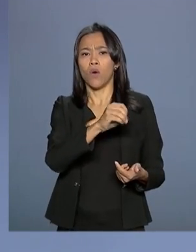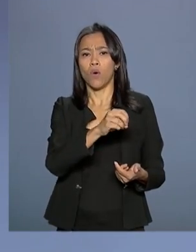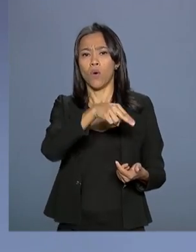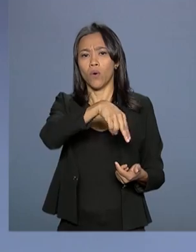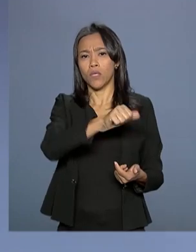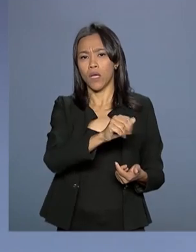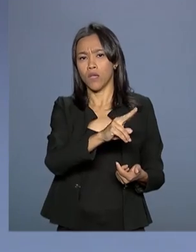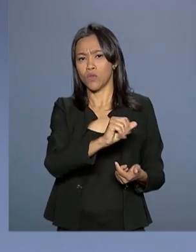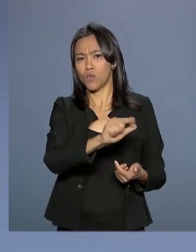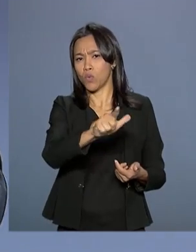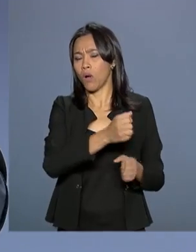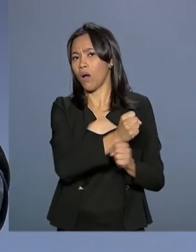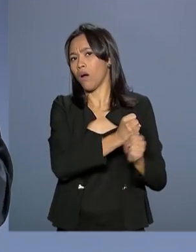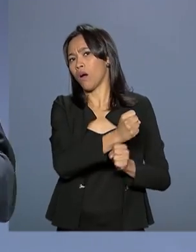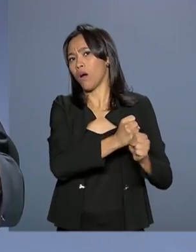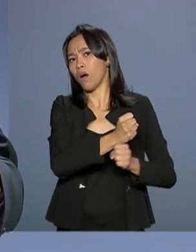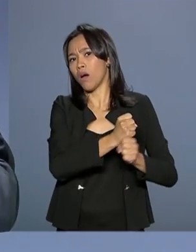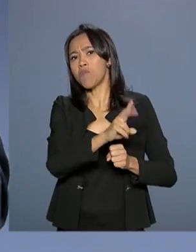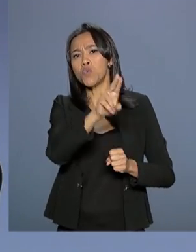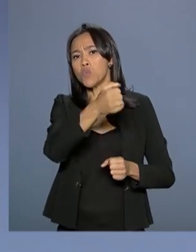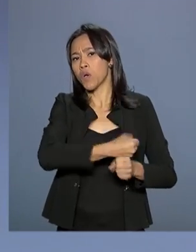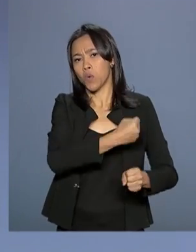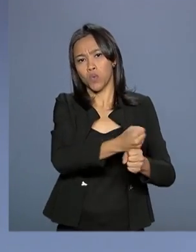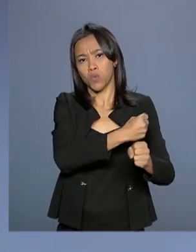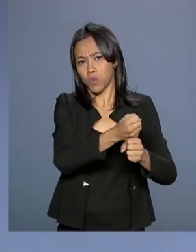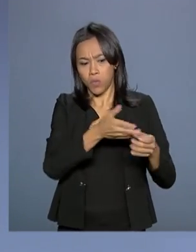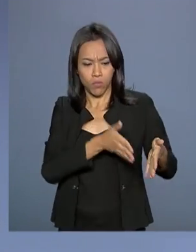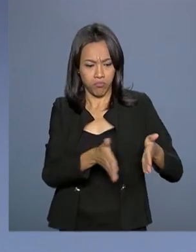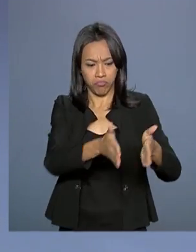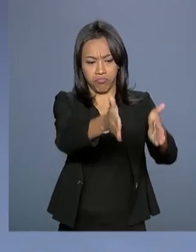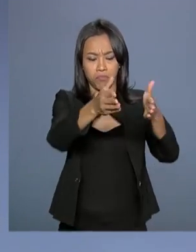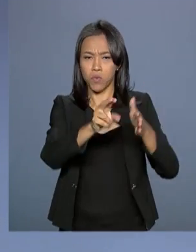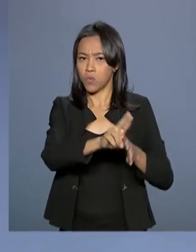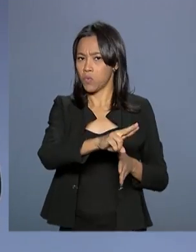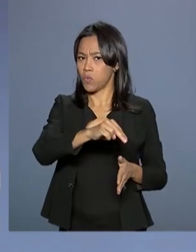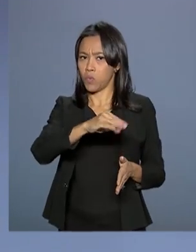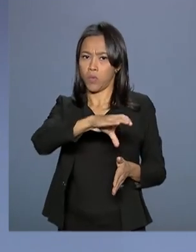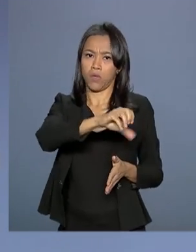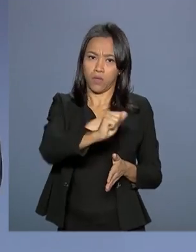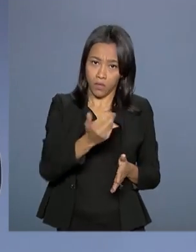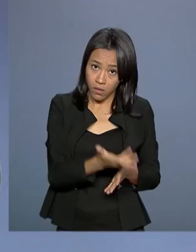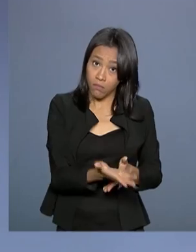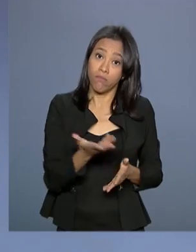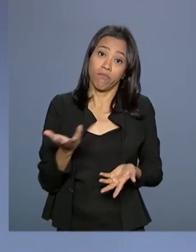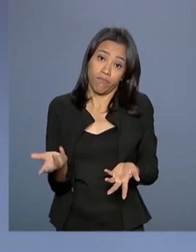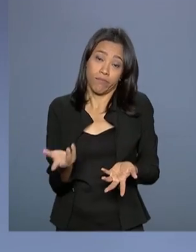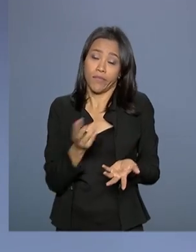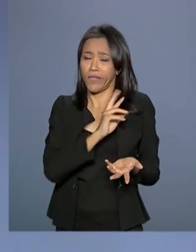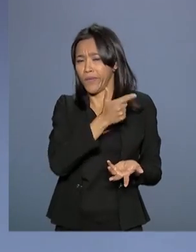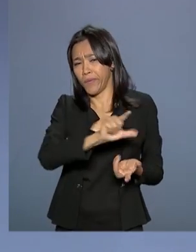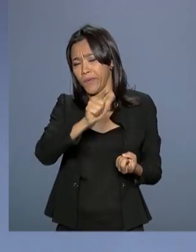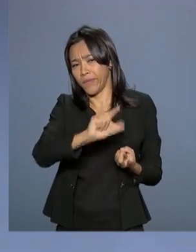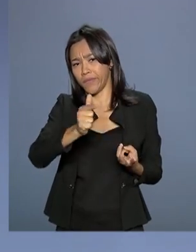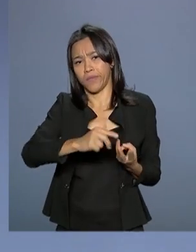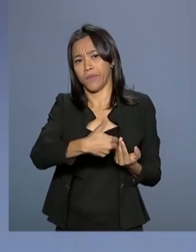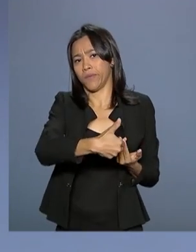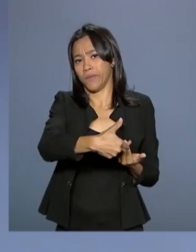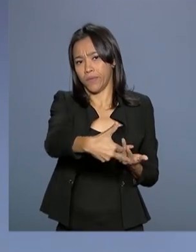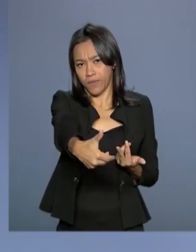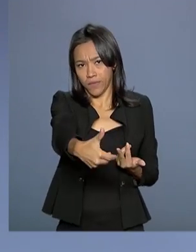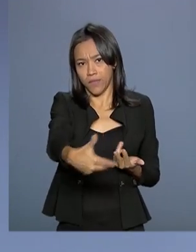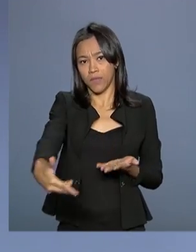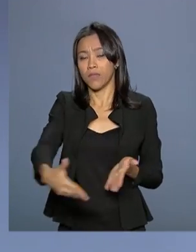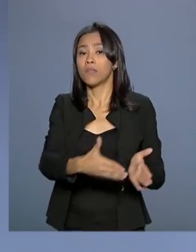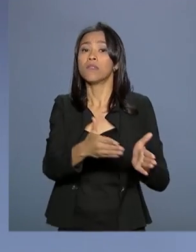rodovia. Então, tentar ter programas específicos, por exemplo, a integração física, mas várias outras coisas, diálogo político, inclusive, etc.